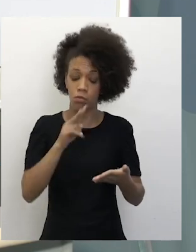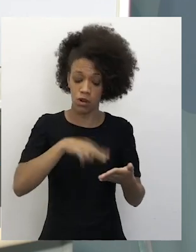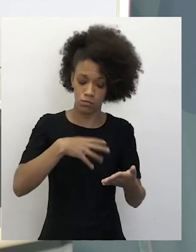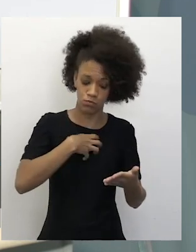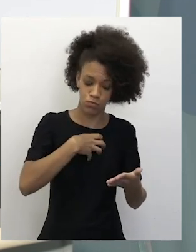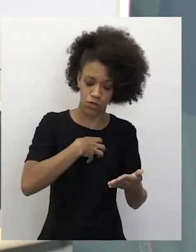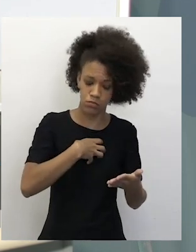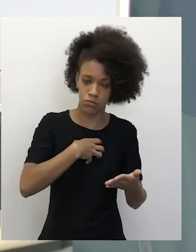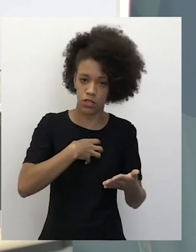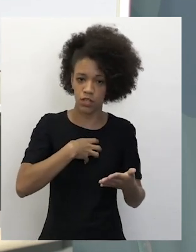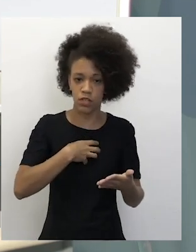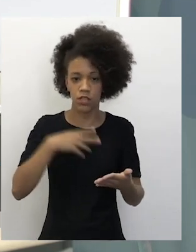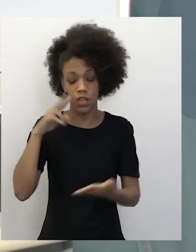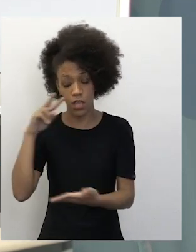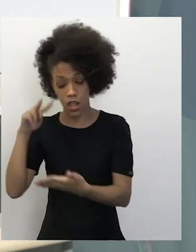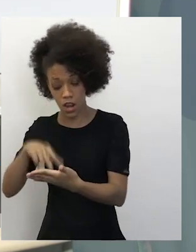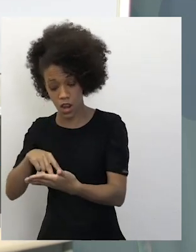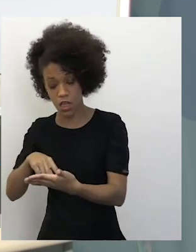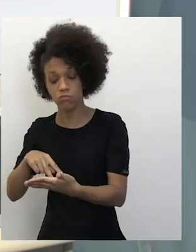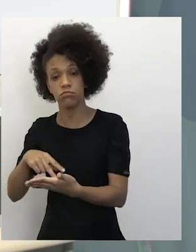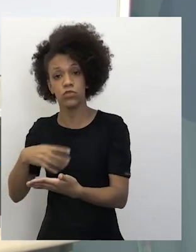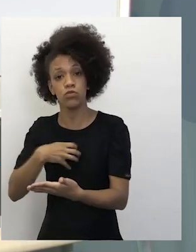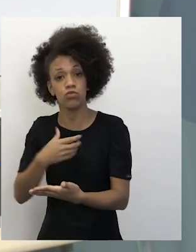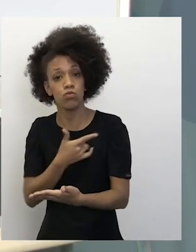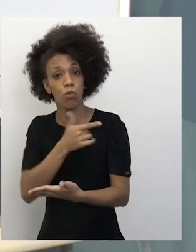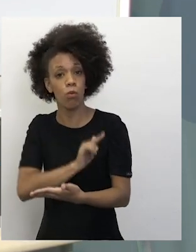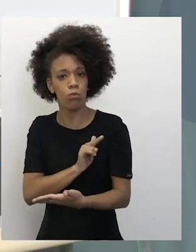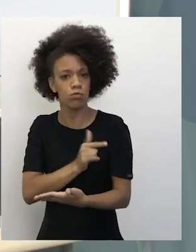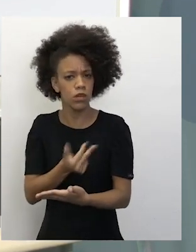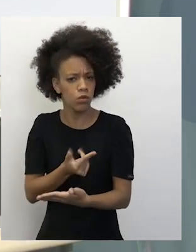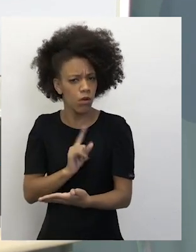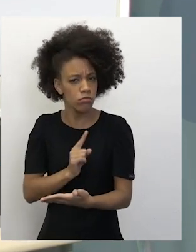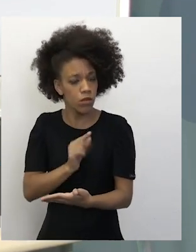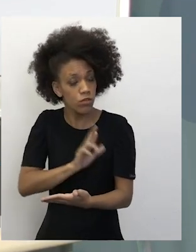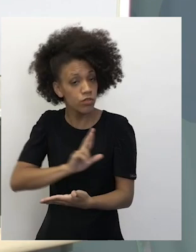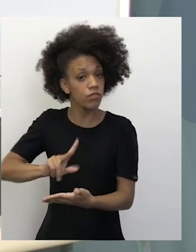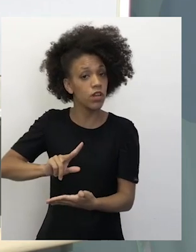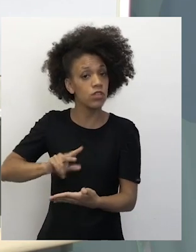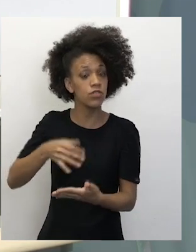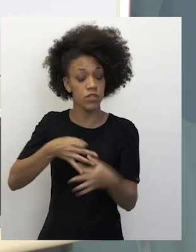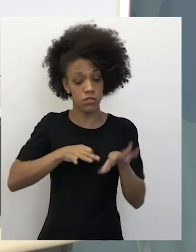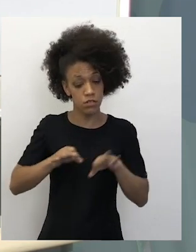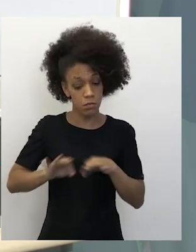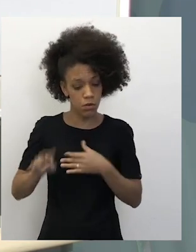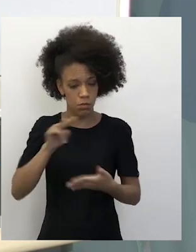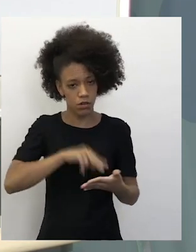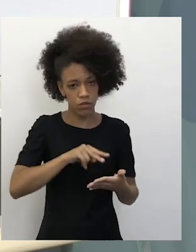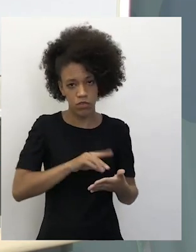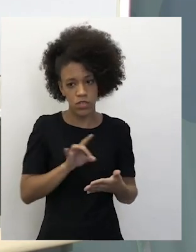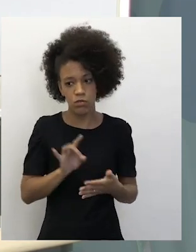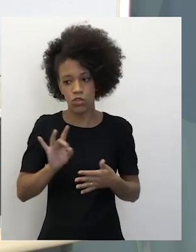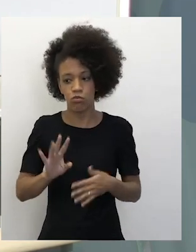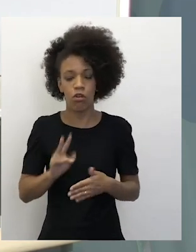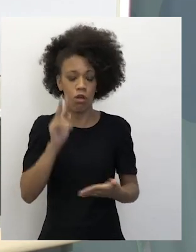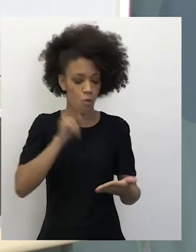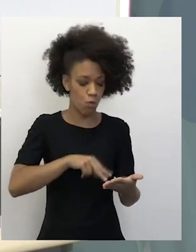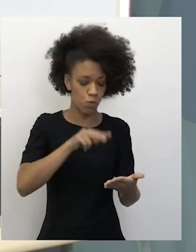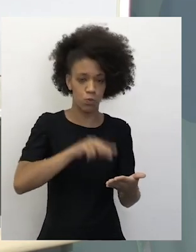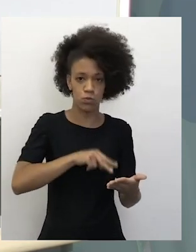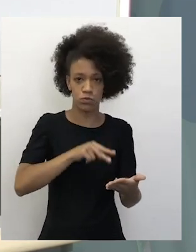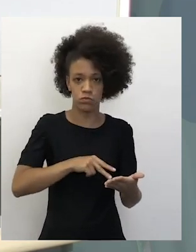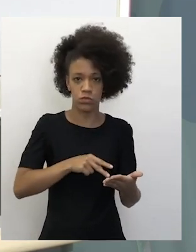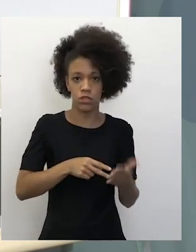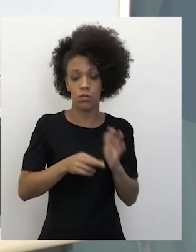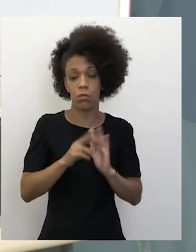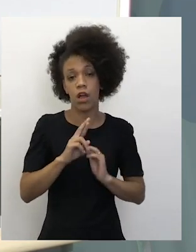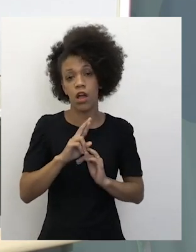de um jeito e ler um outro texto de outro jeito não faz a mesma leitura você se prepara para o texto você não lê um texto uma receita